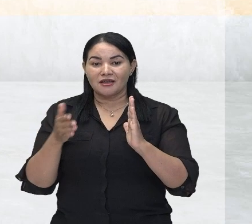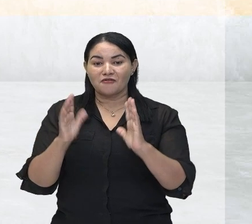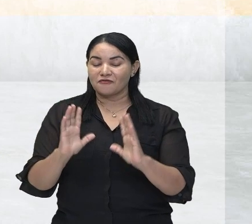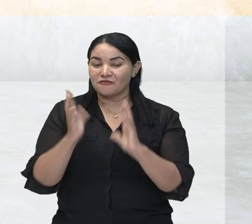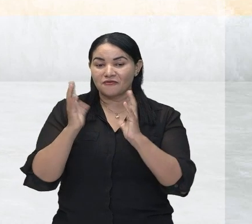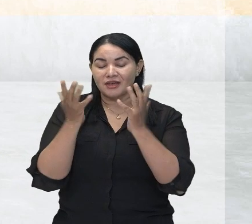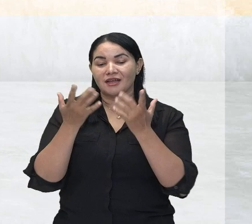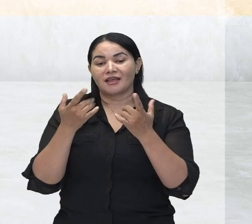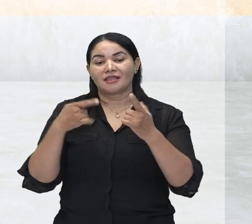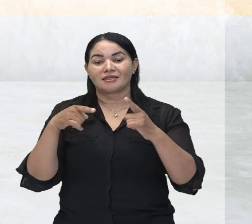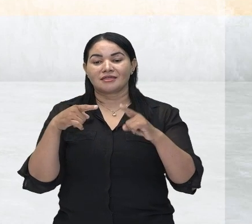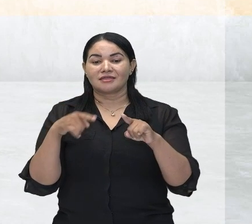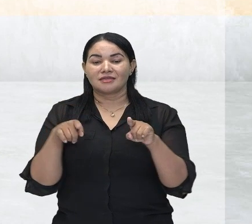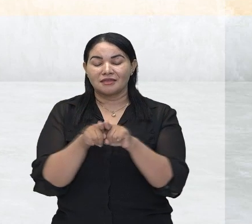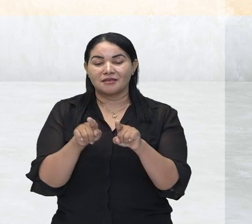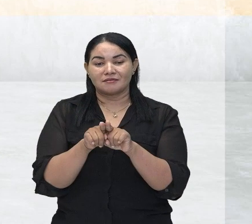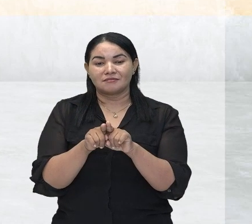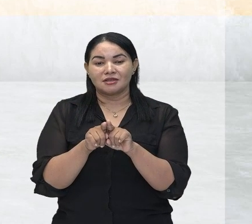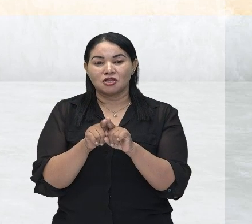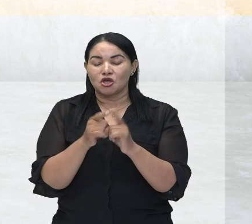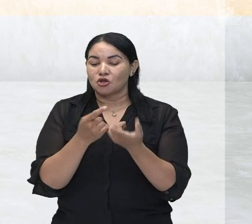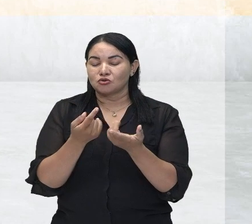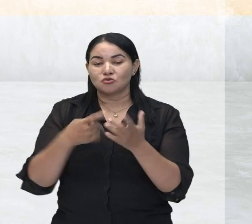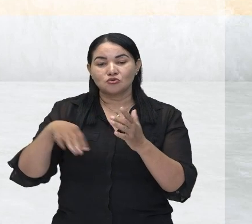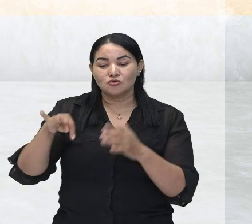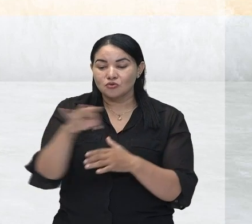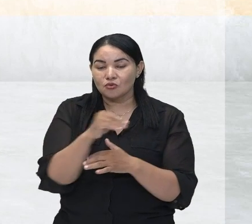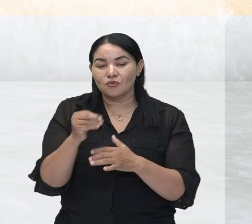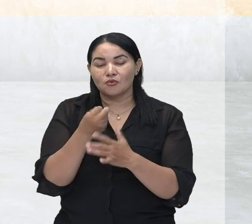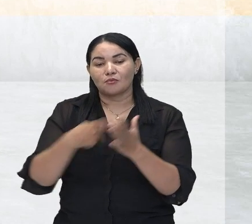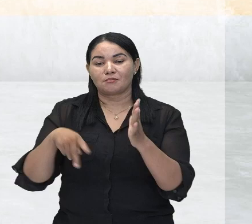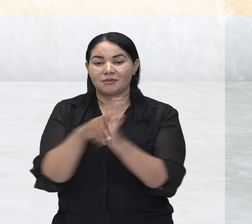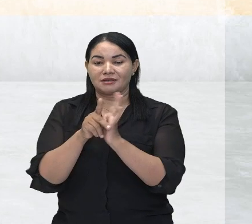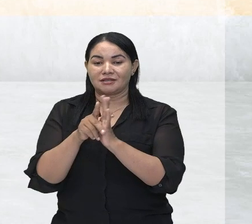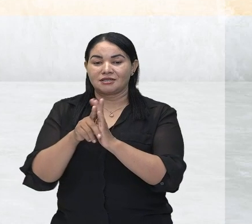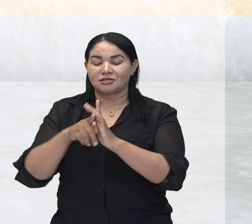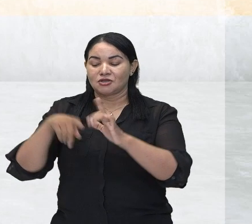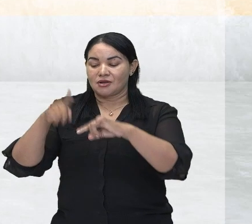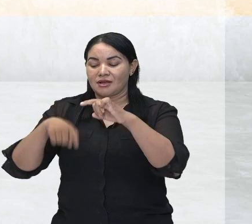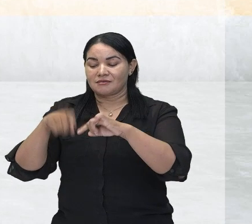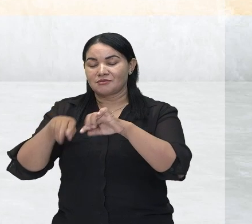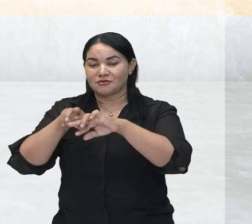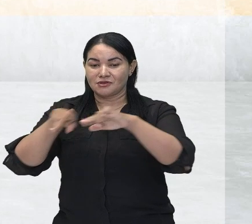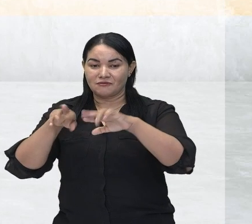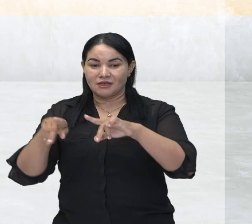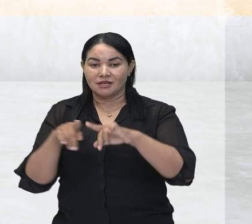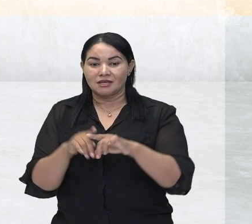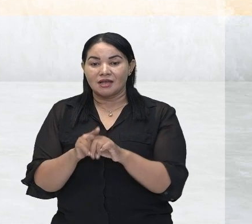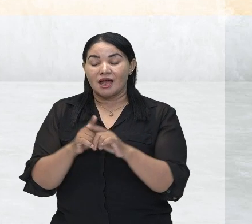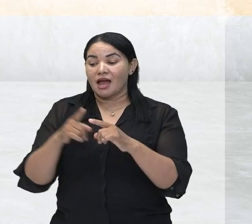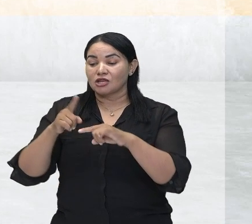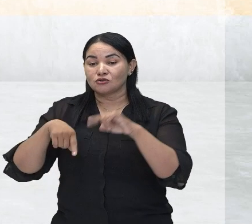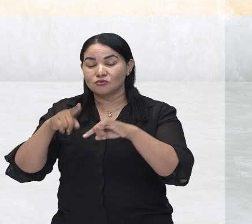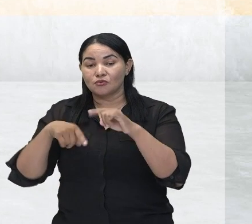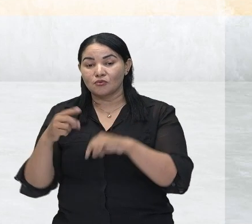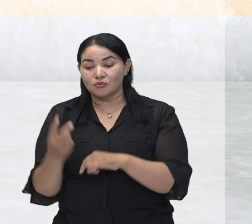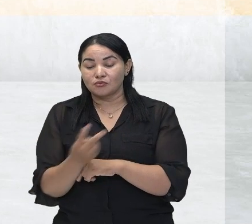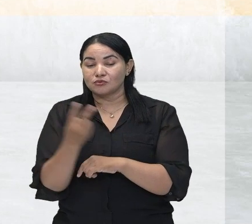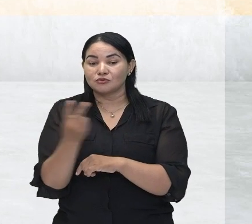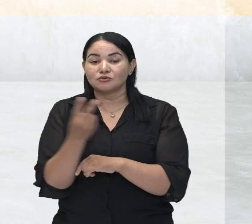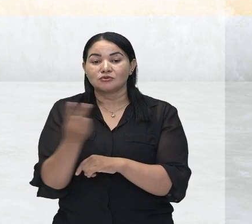celebrações, tudo isso também faz parte da questão imaterial. E tudo isso aí, esses elementos